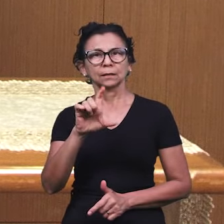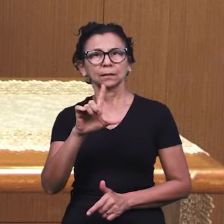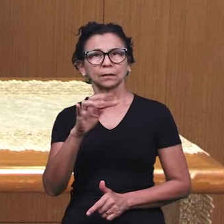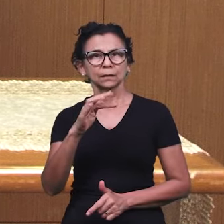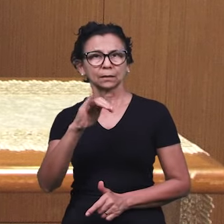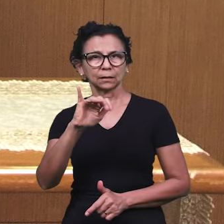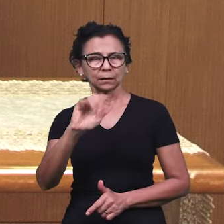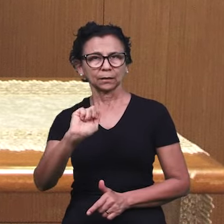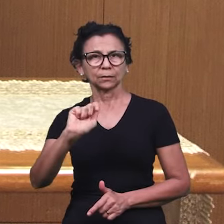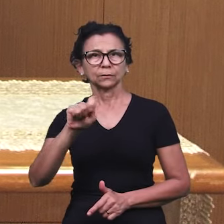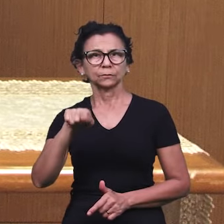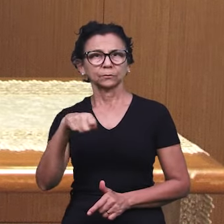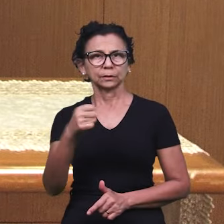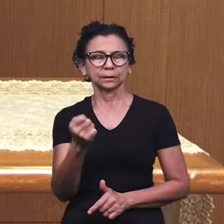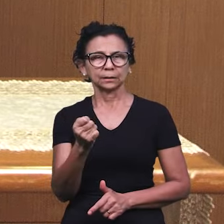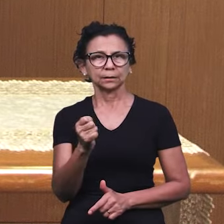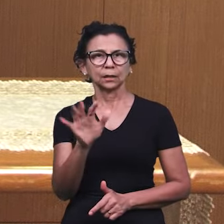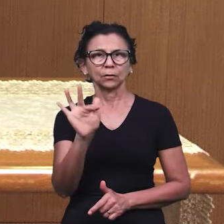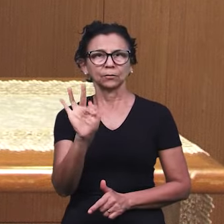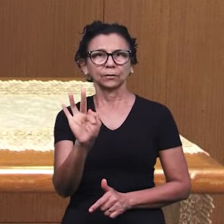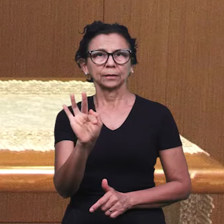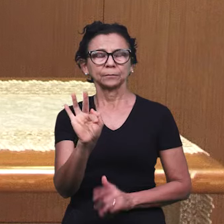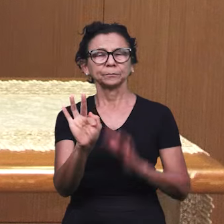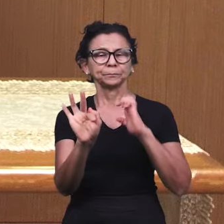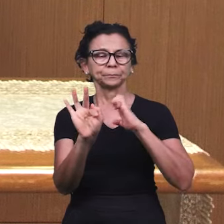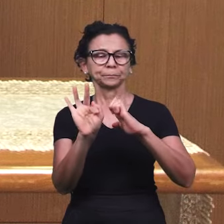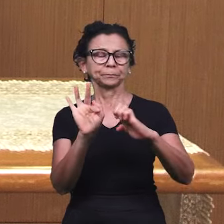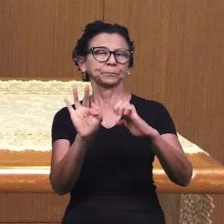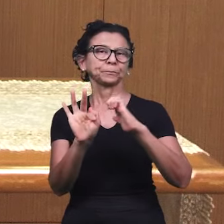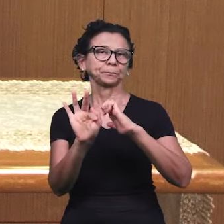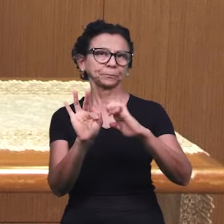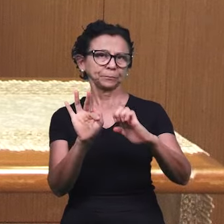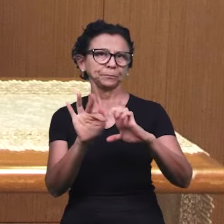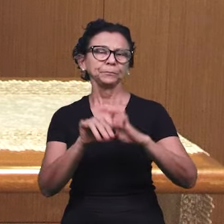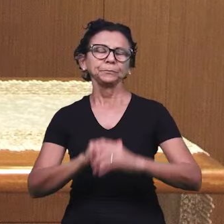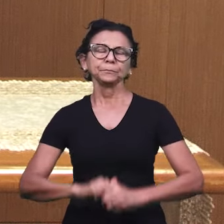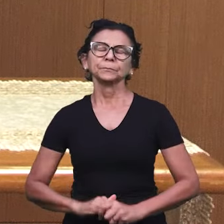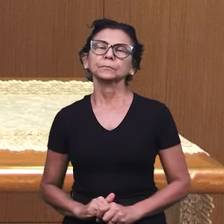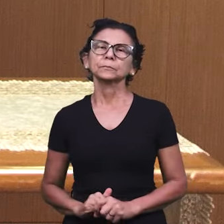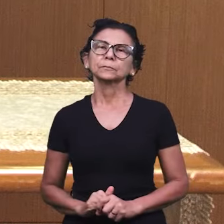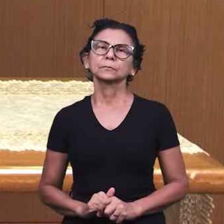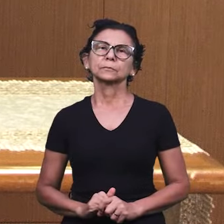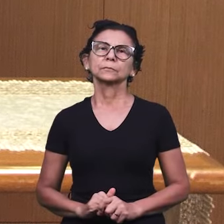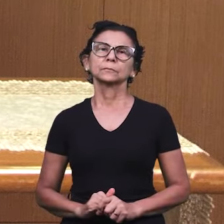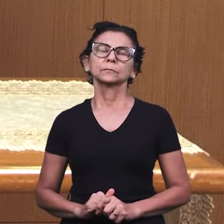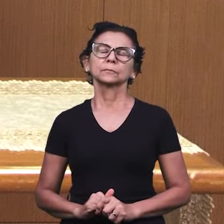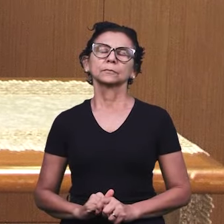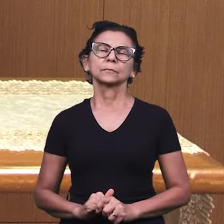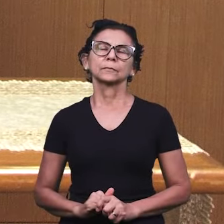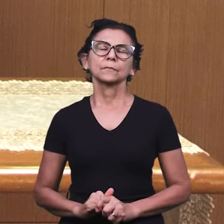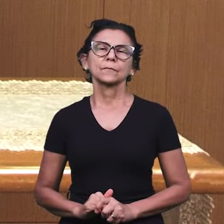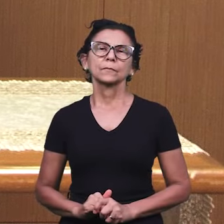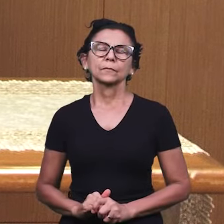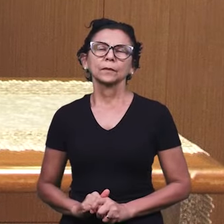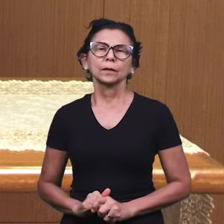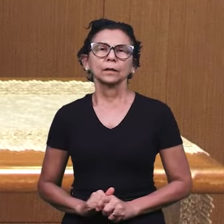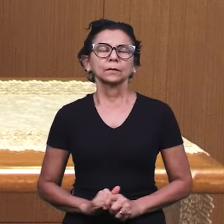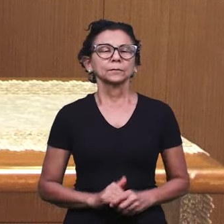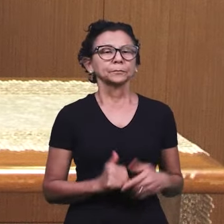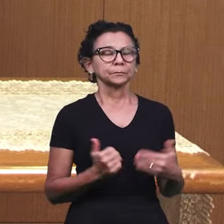foi escrita à igreja de Filadélfia. E o conselho de Jesus para a